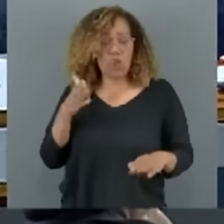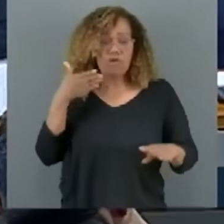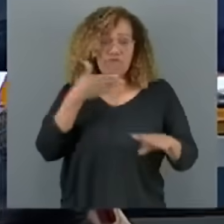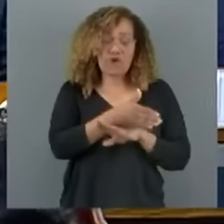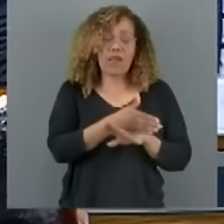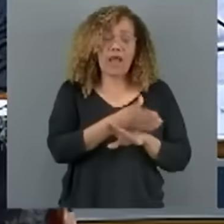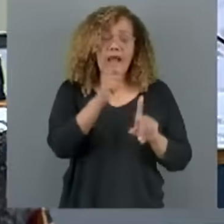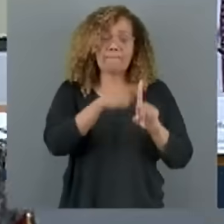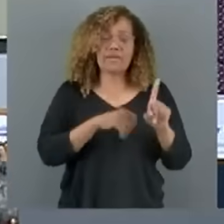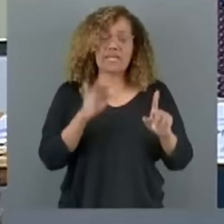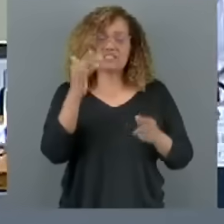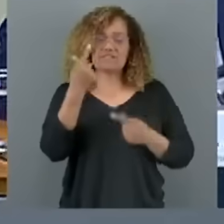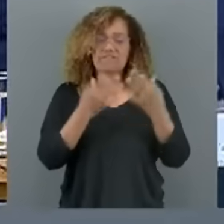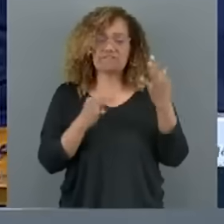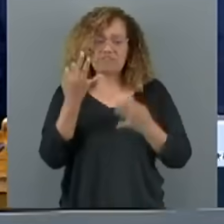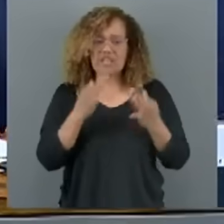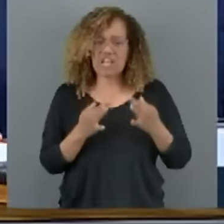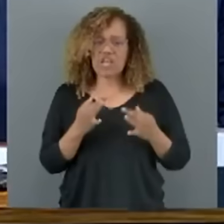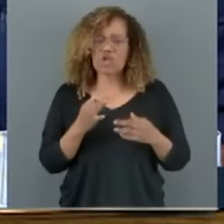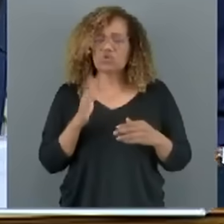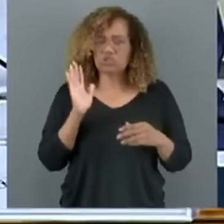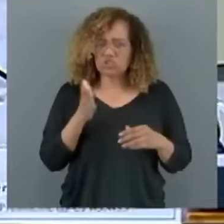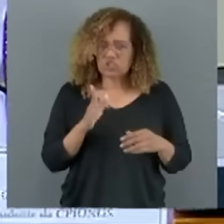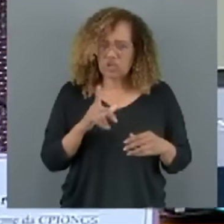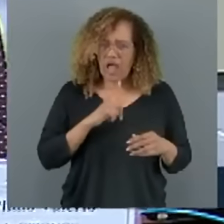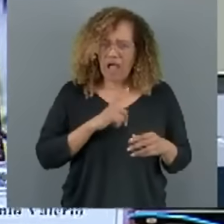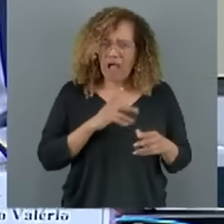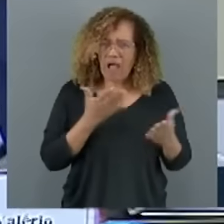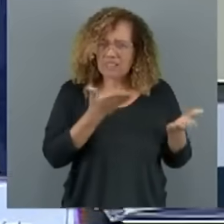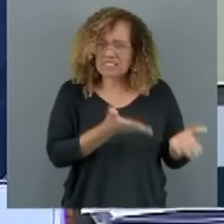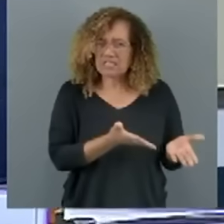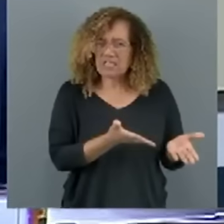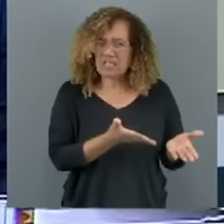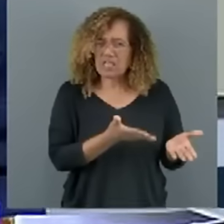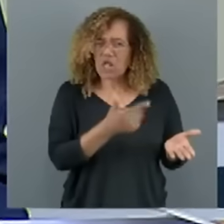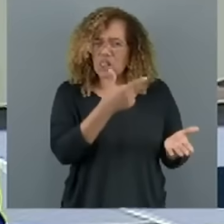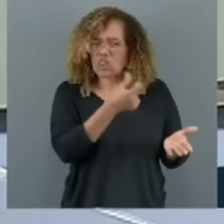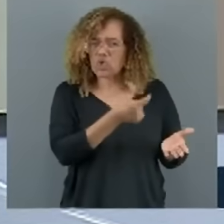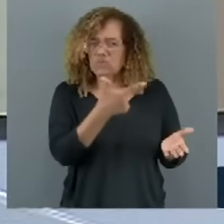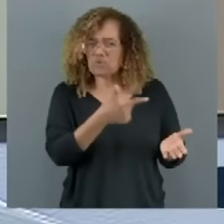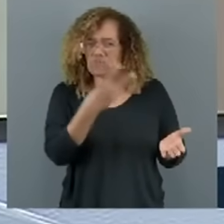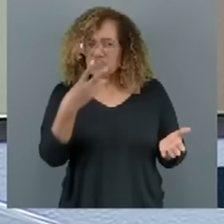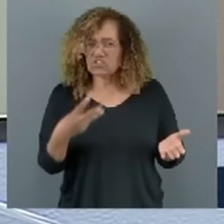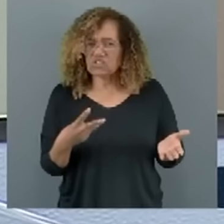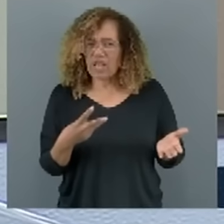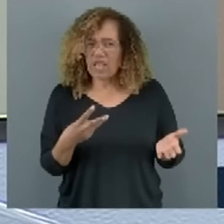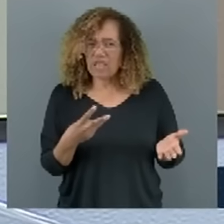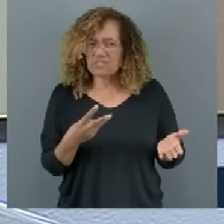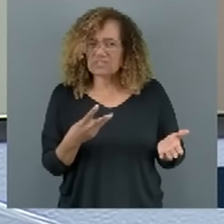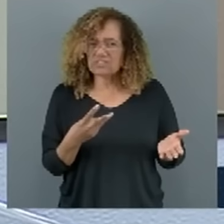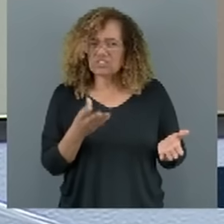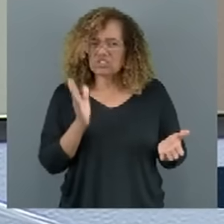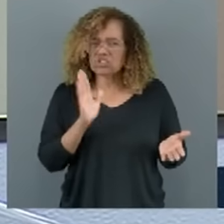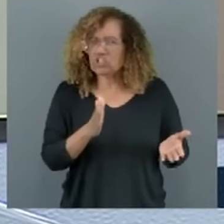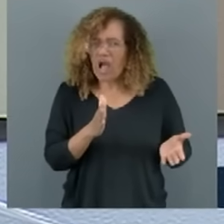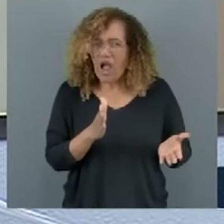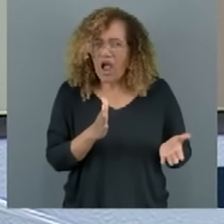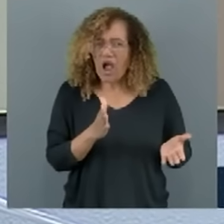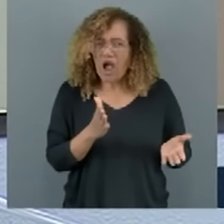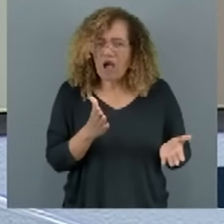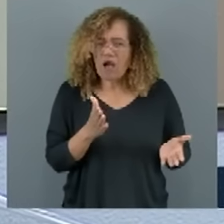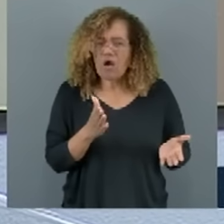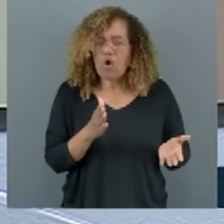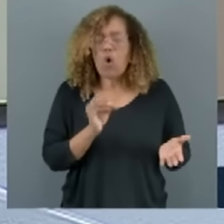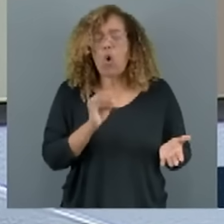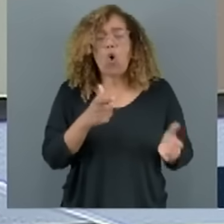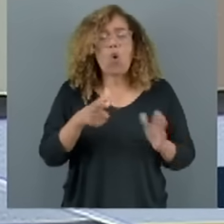em fevereiro aquela situação já estaria daquele jeito? De 2023? Ou aquilo vem